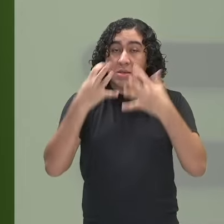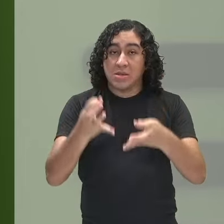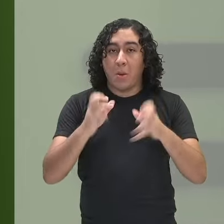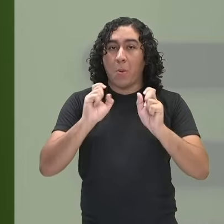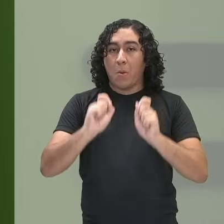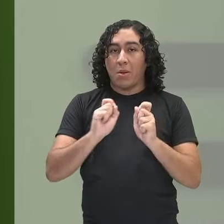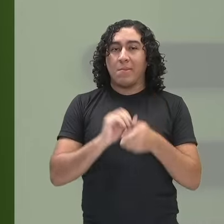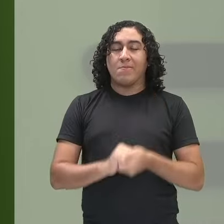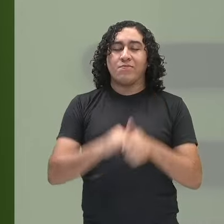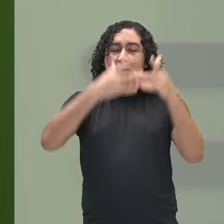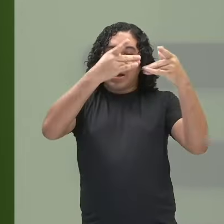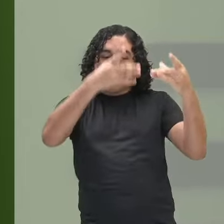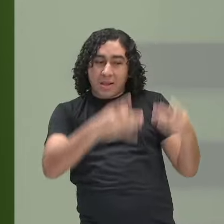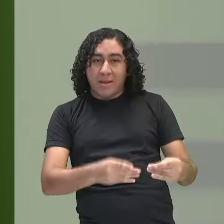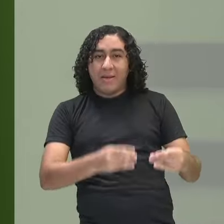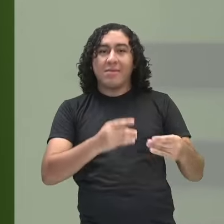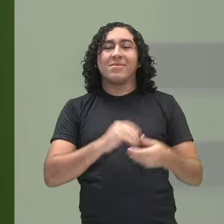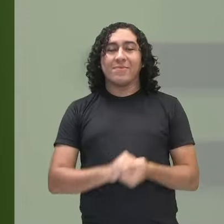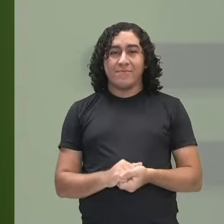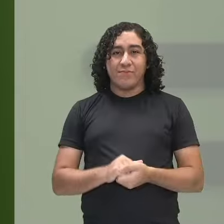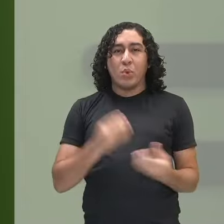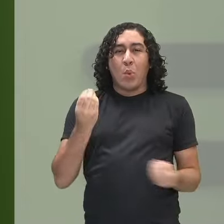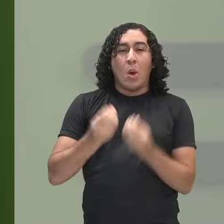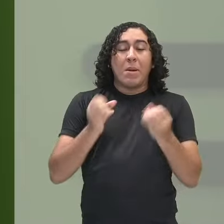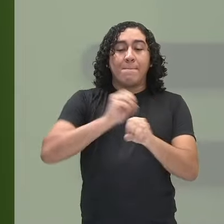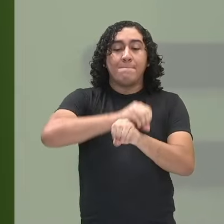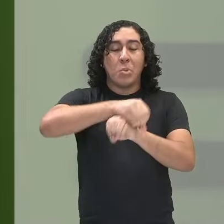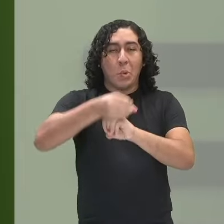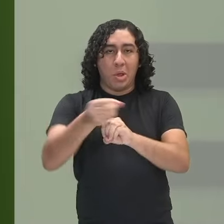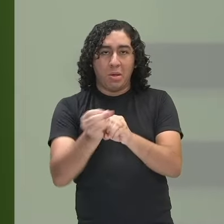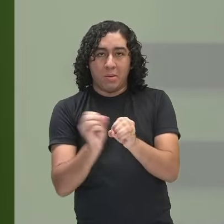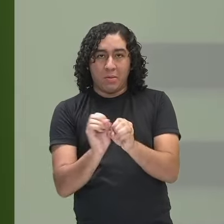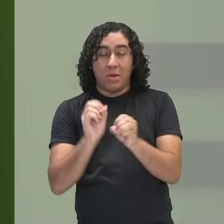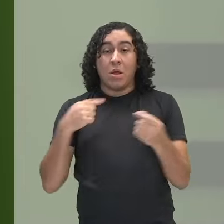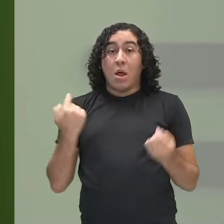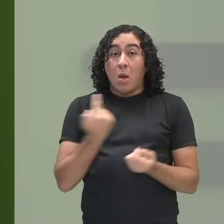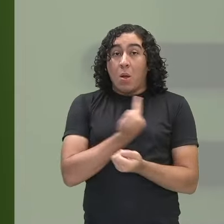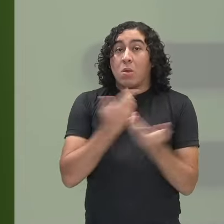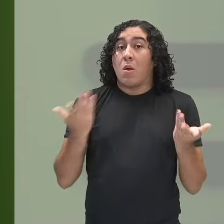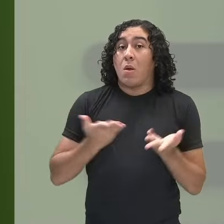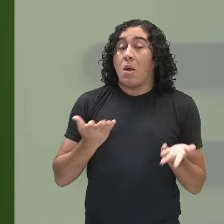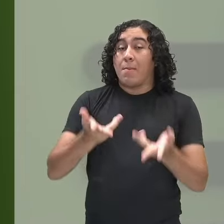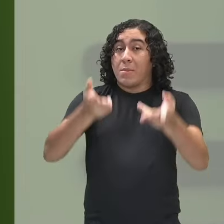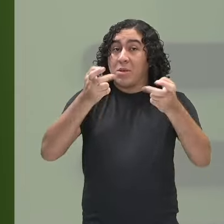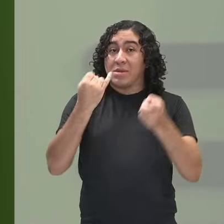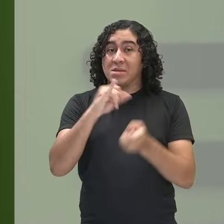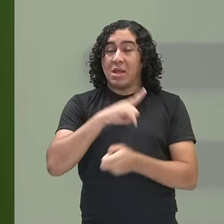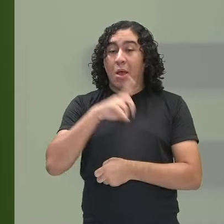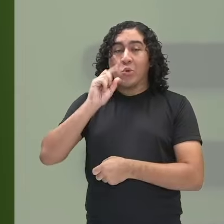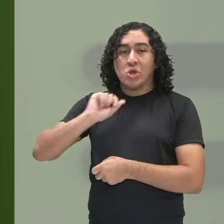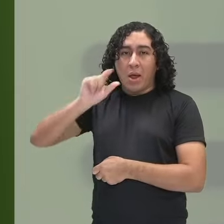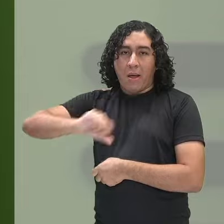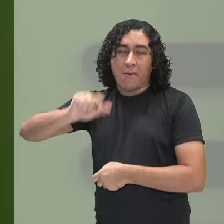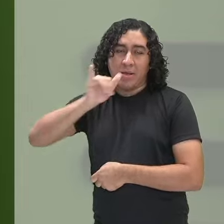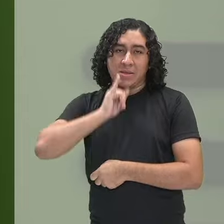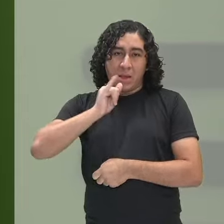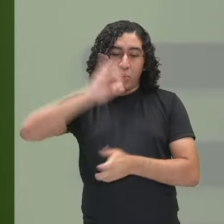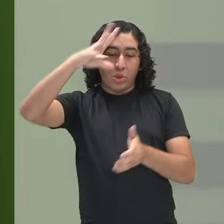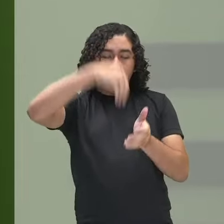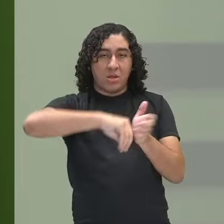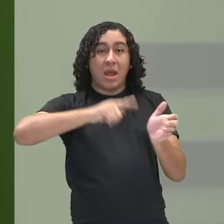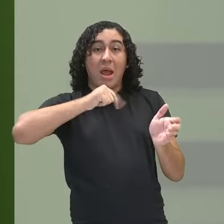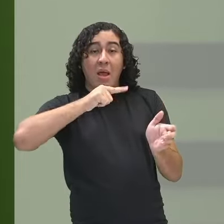mais profunda, ou seja, a nível molecular. A gente vai ver isso quando você coloca um sal de cozinha na